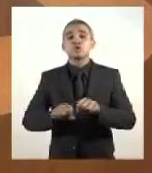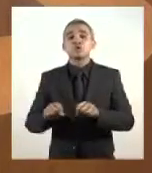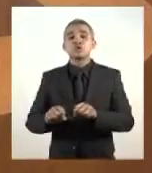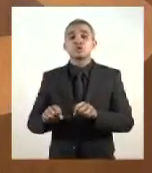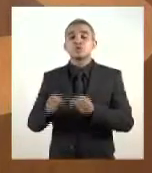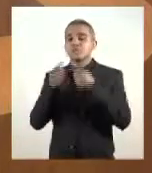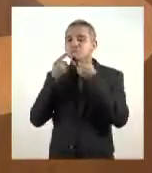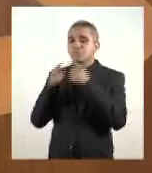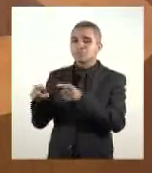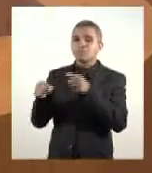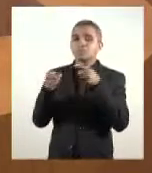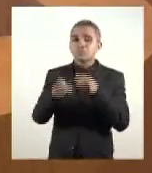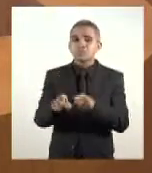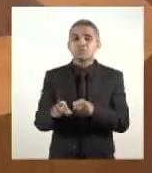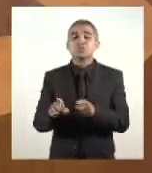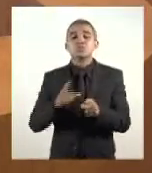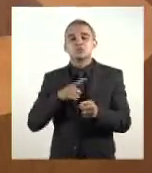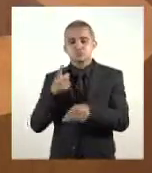que Vossa Excelência,